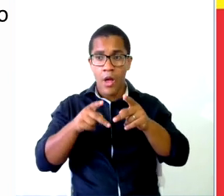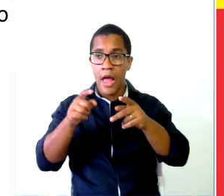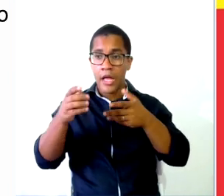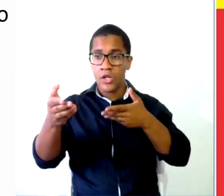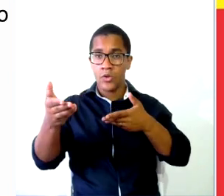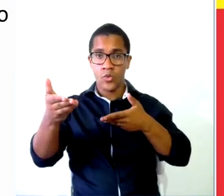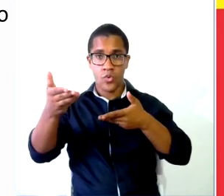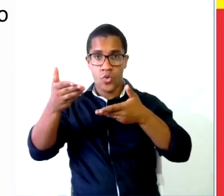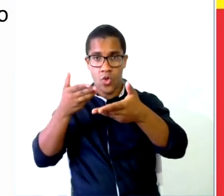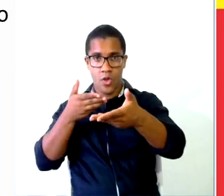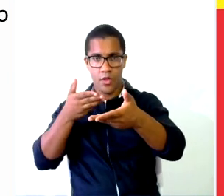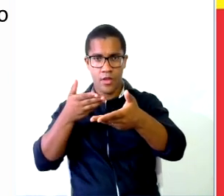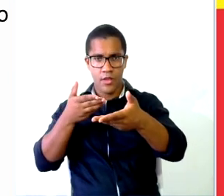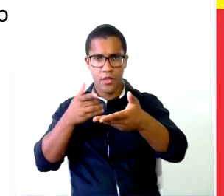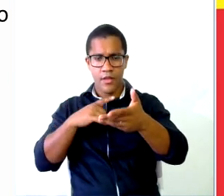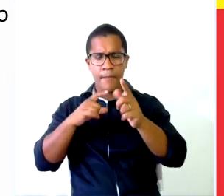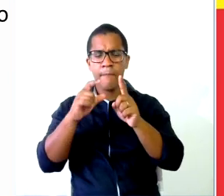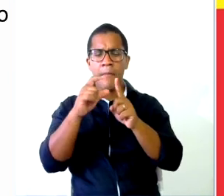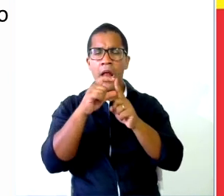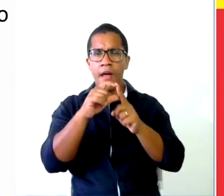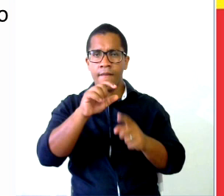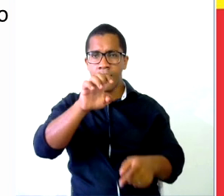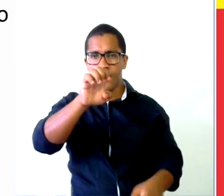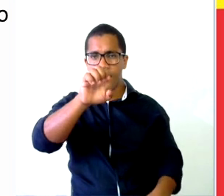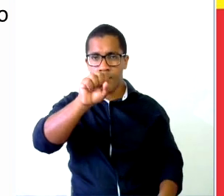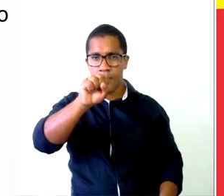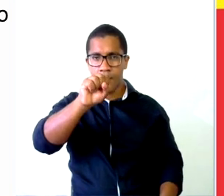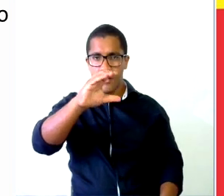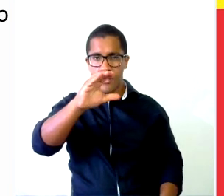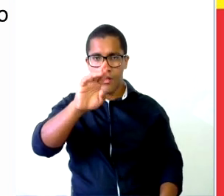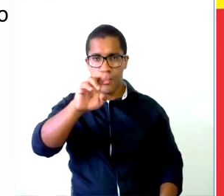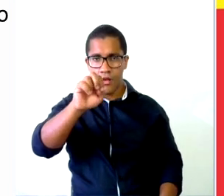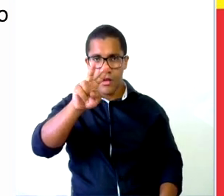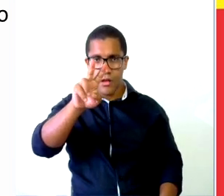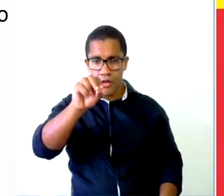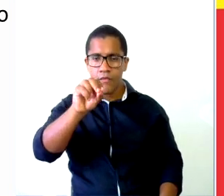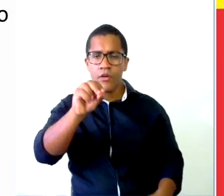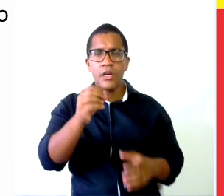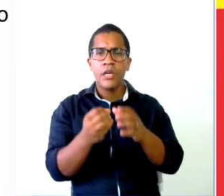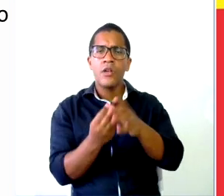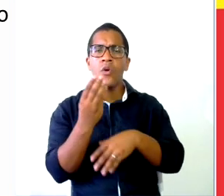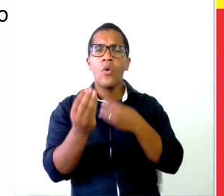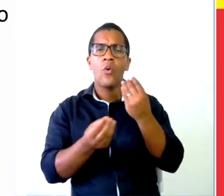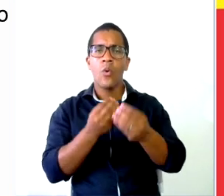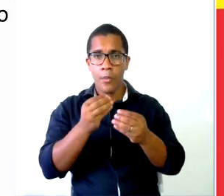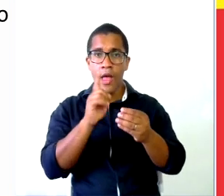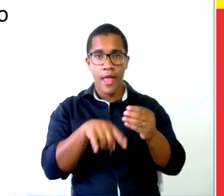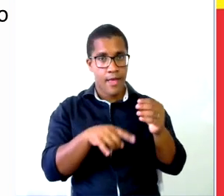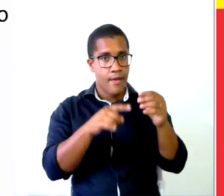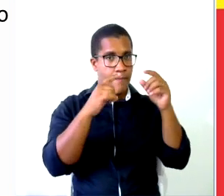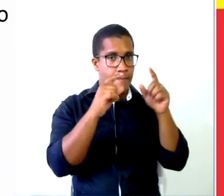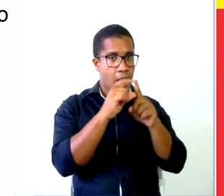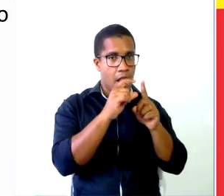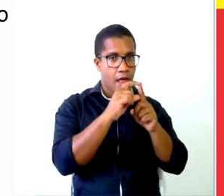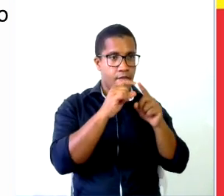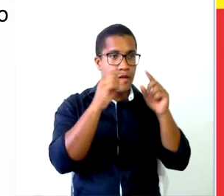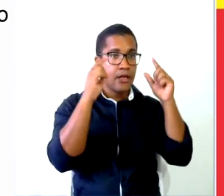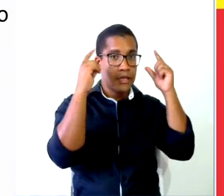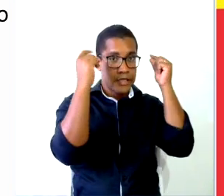por outro. A palavra escravo deriva da palavra